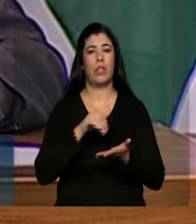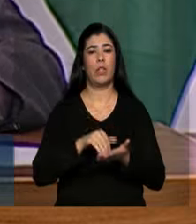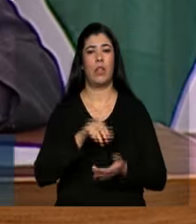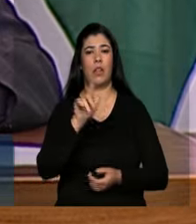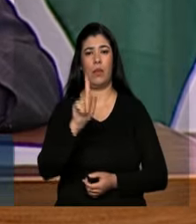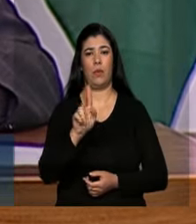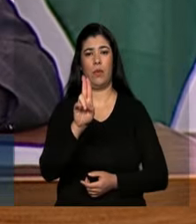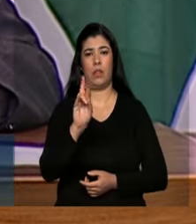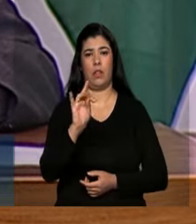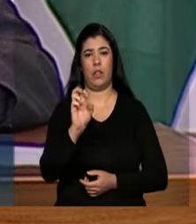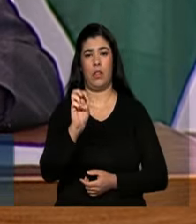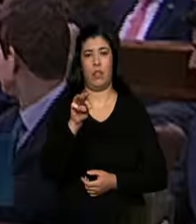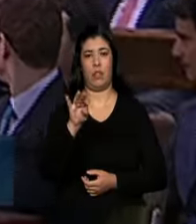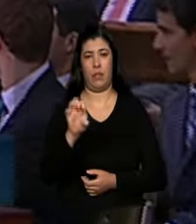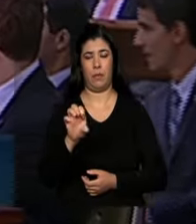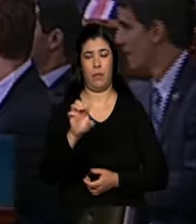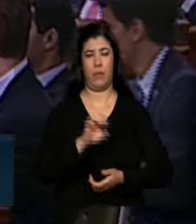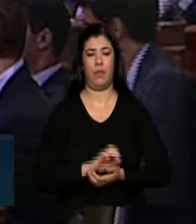Raikoski.